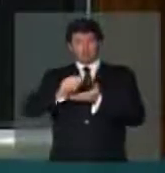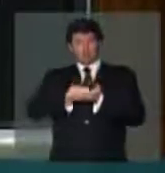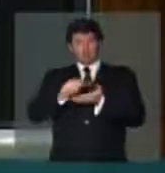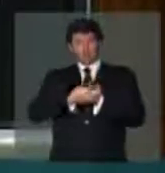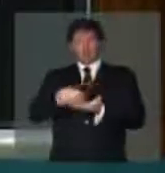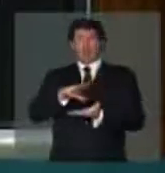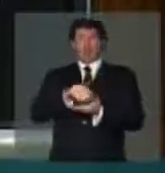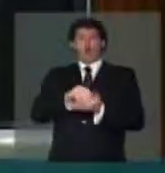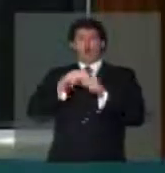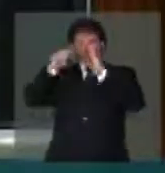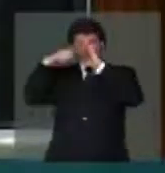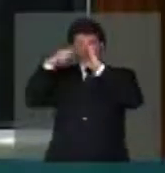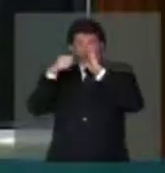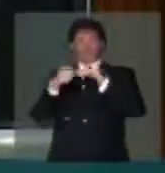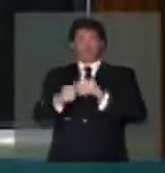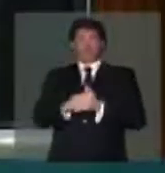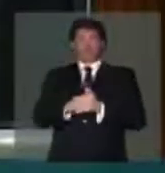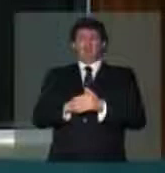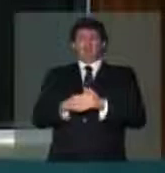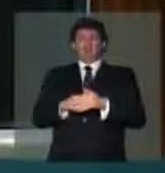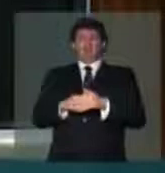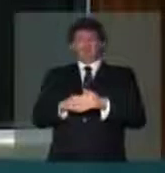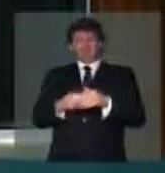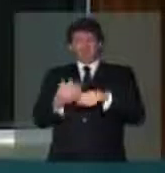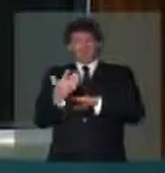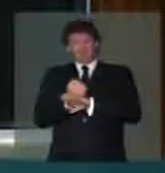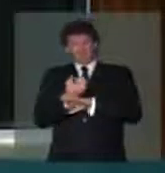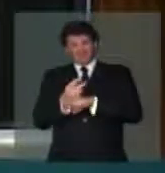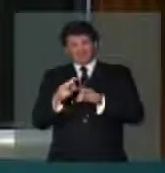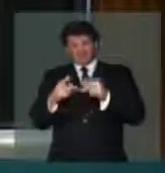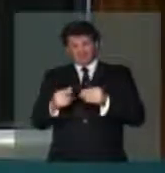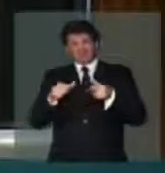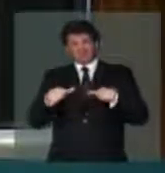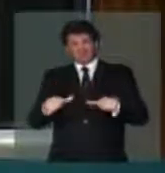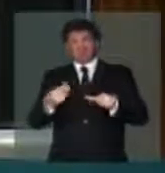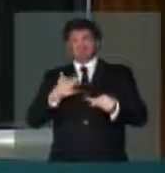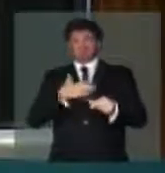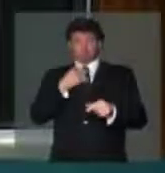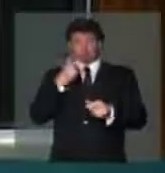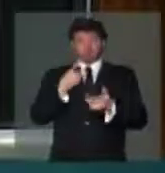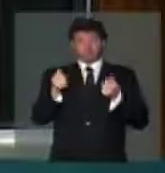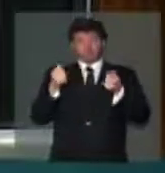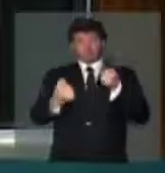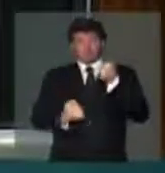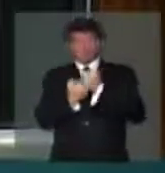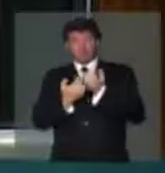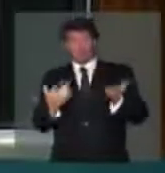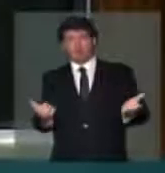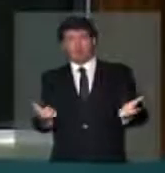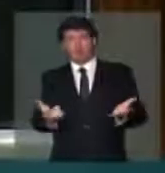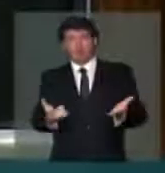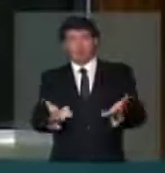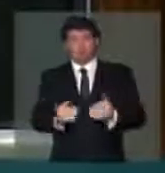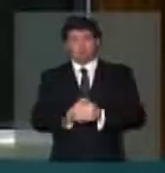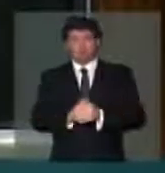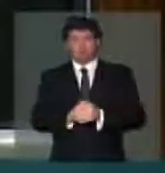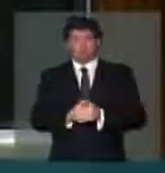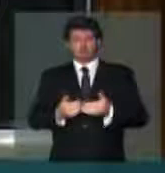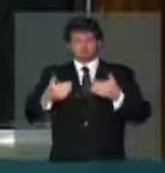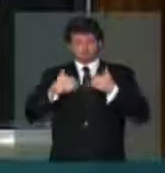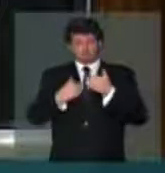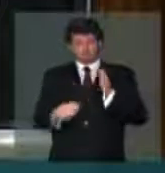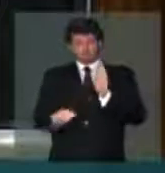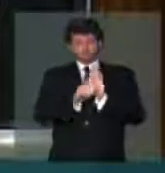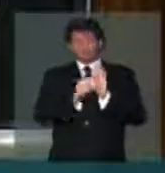anotando, gravando o que eu estou falando aqui, para tentar ajudar. Então, eu coloquei